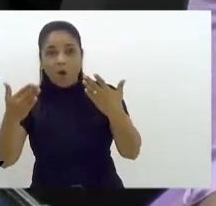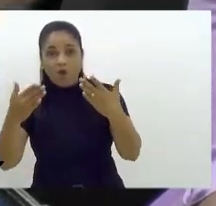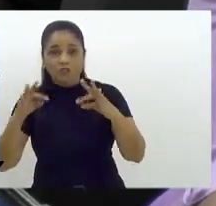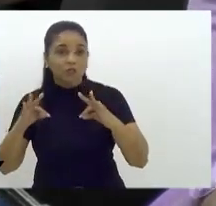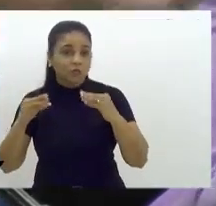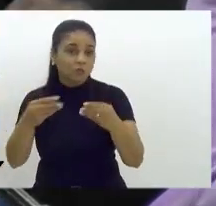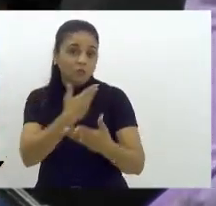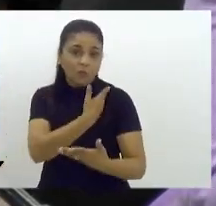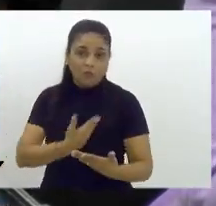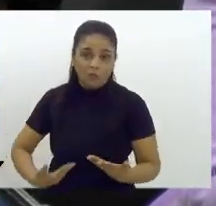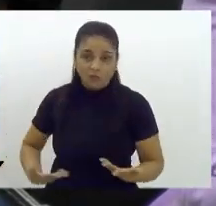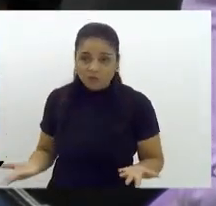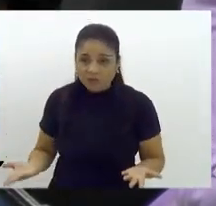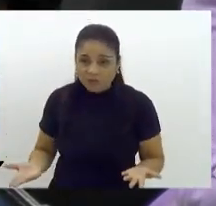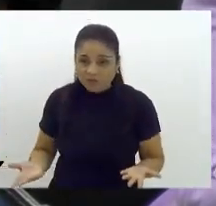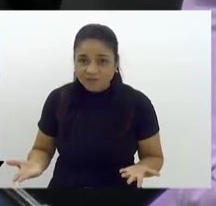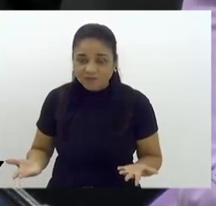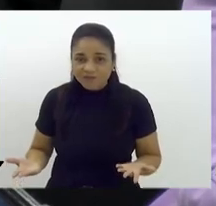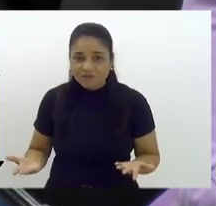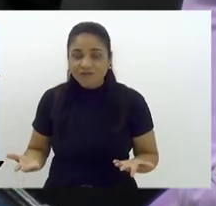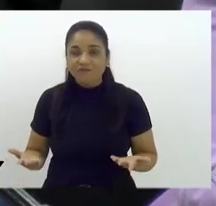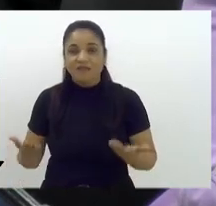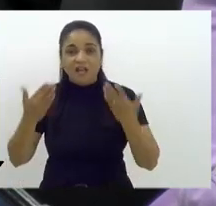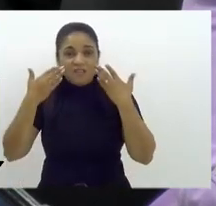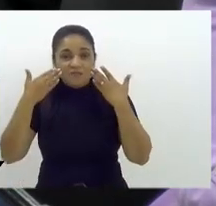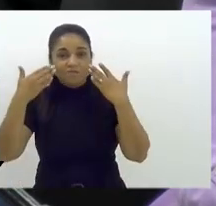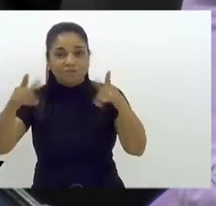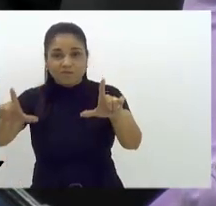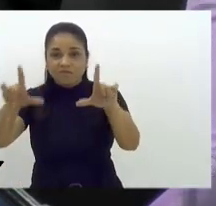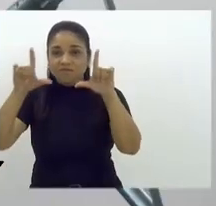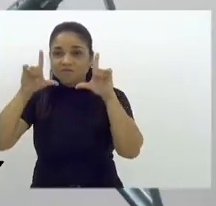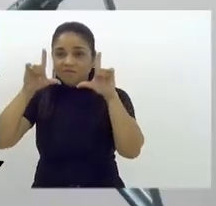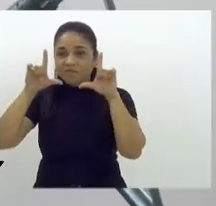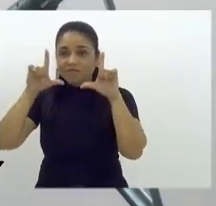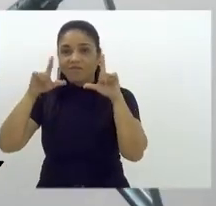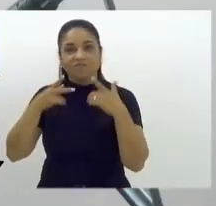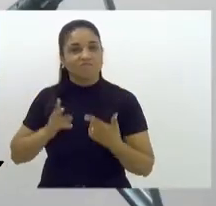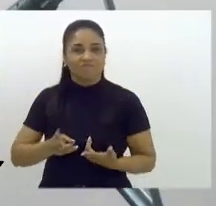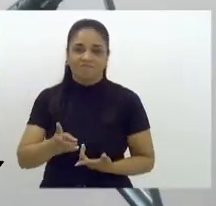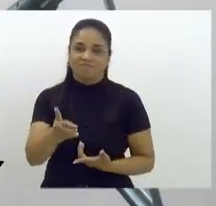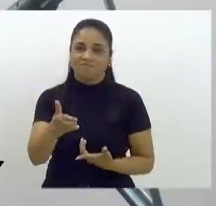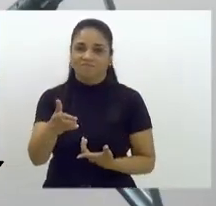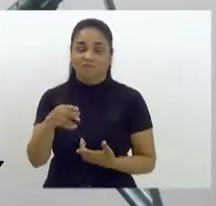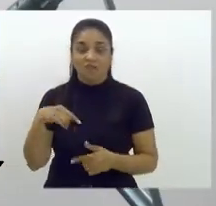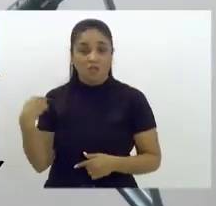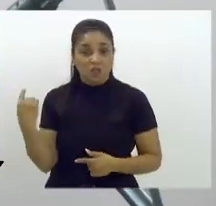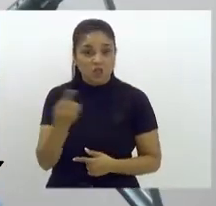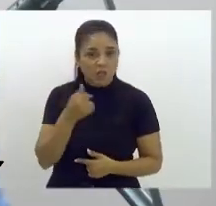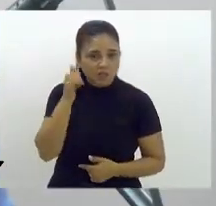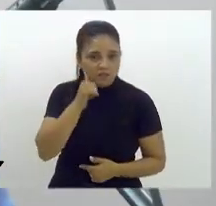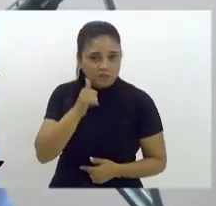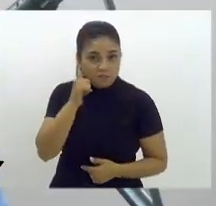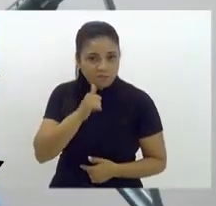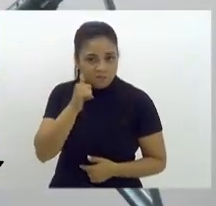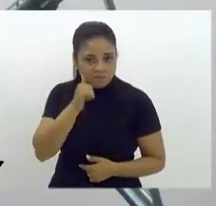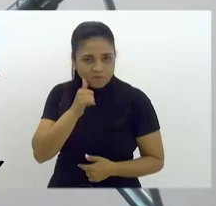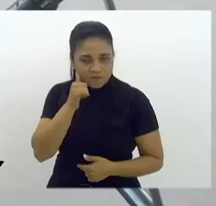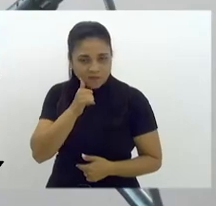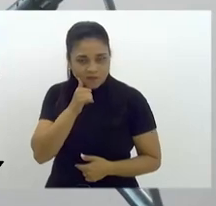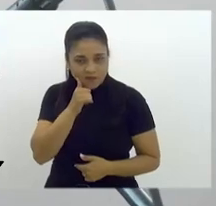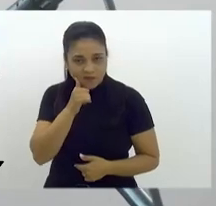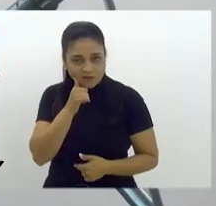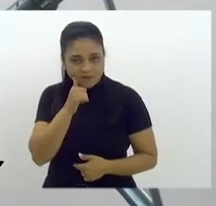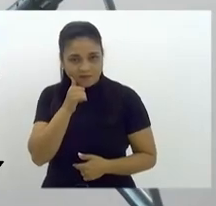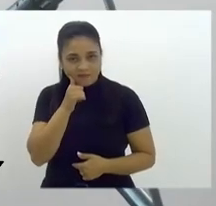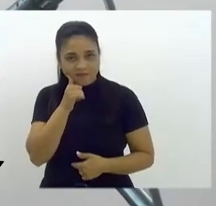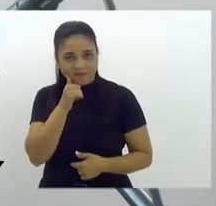espaço público a exposição como a deputada disse aqui o espaço de eterno exposição e para nós mulheres fazer esse eh